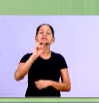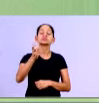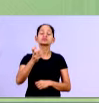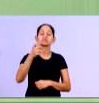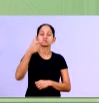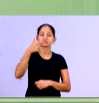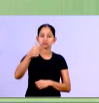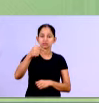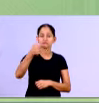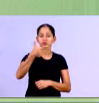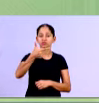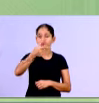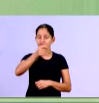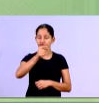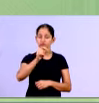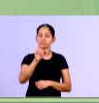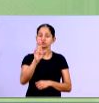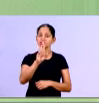5.720.